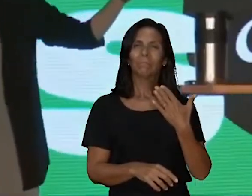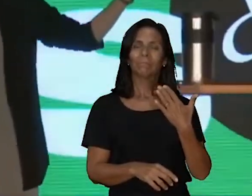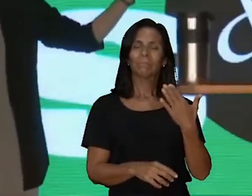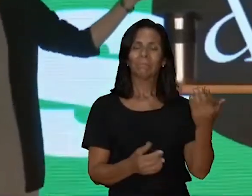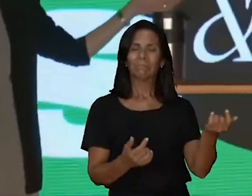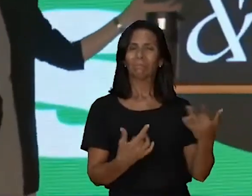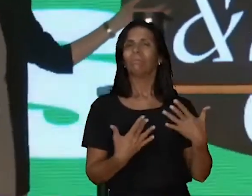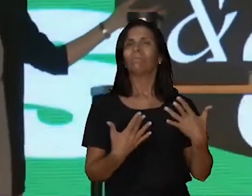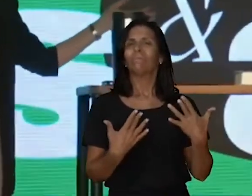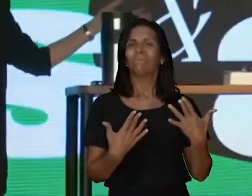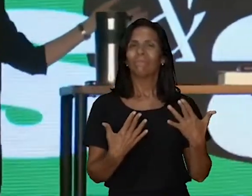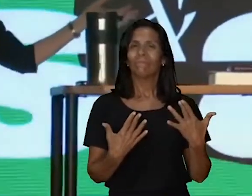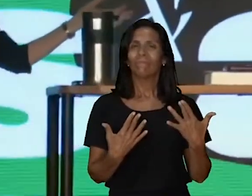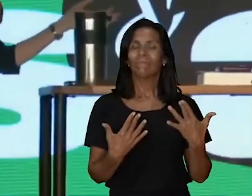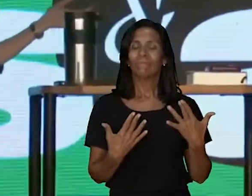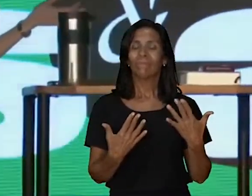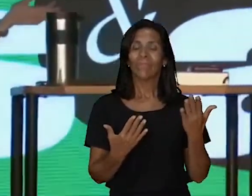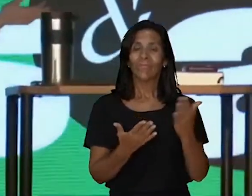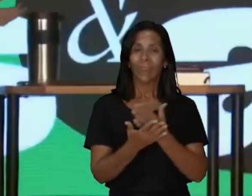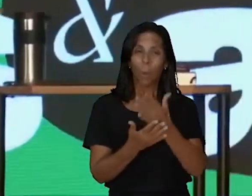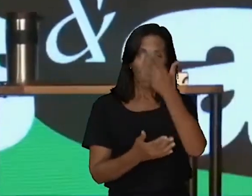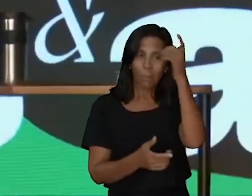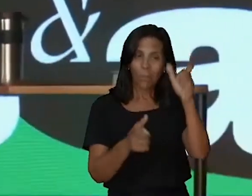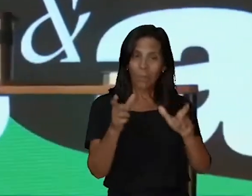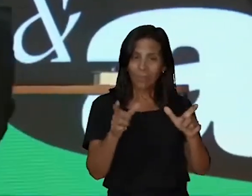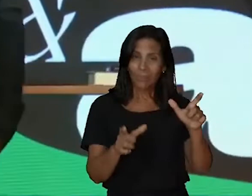Alguns de vocês estão enfermos.